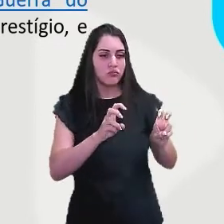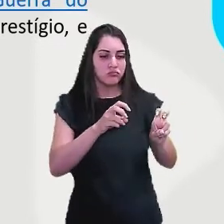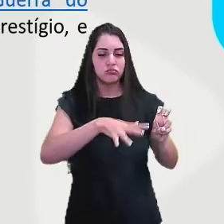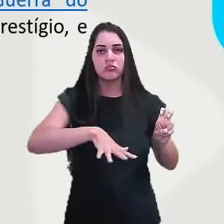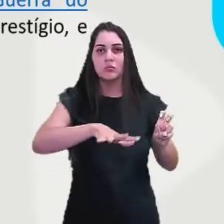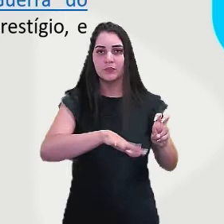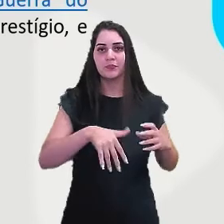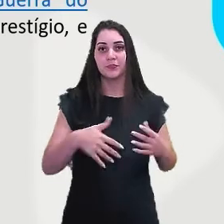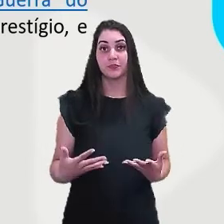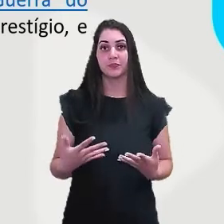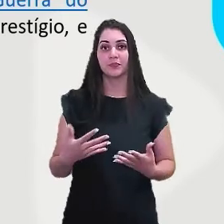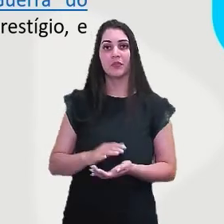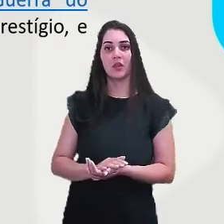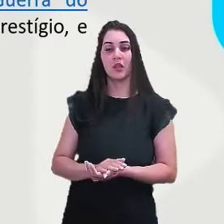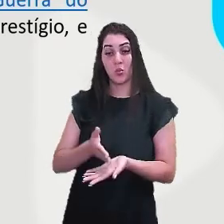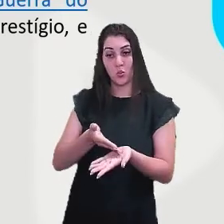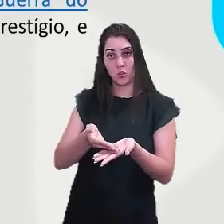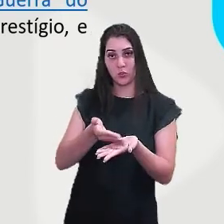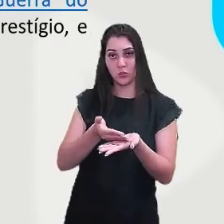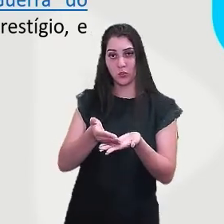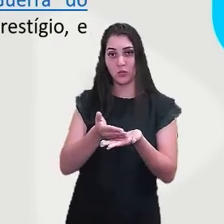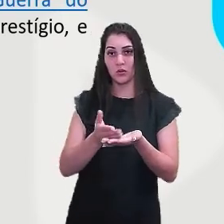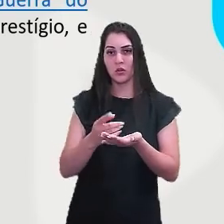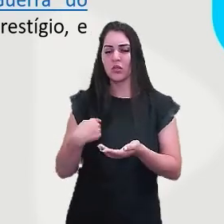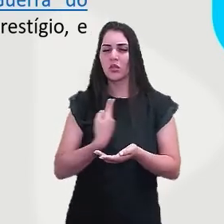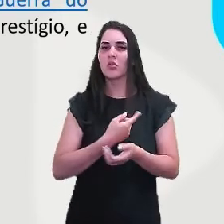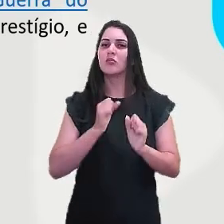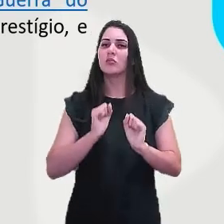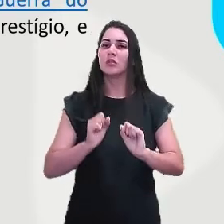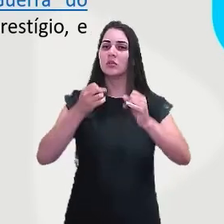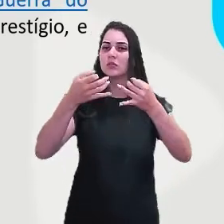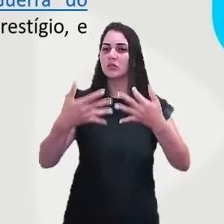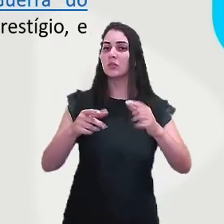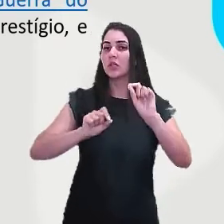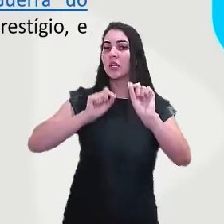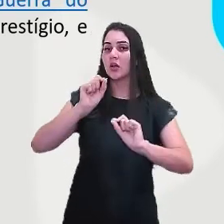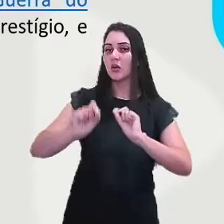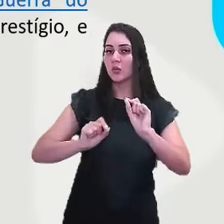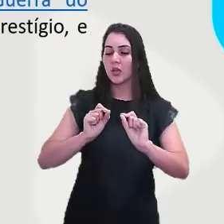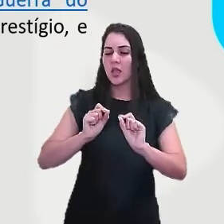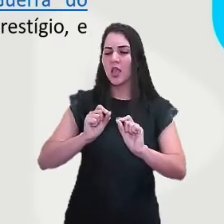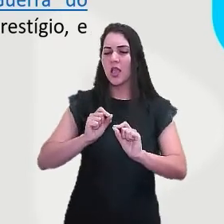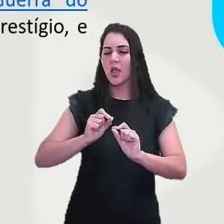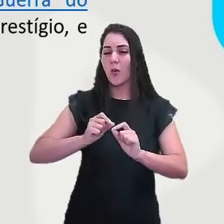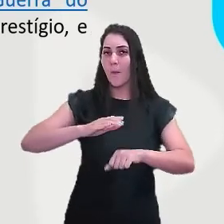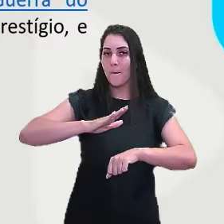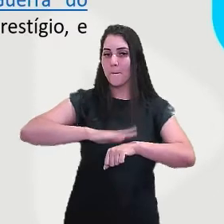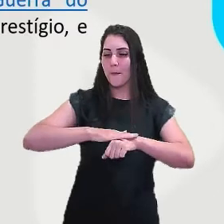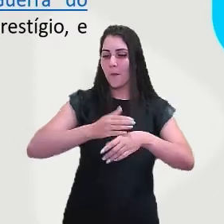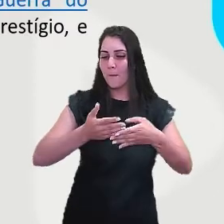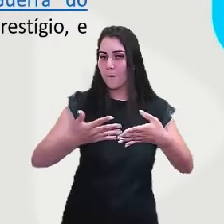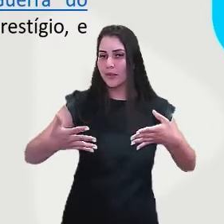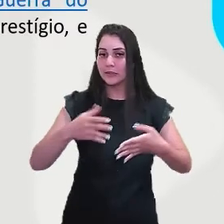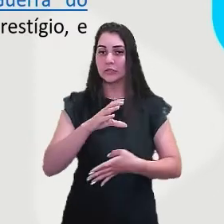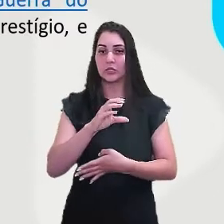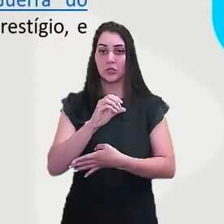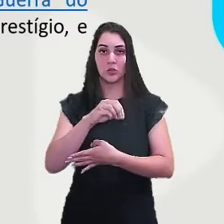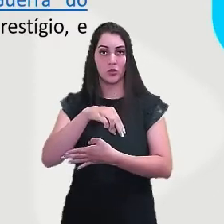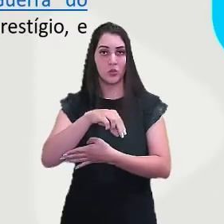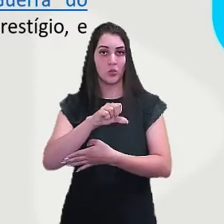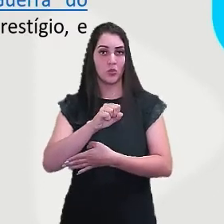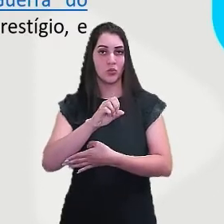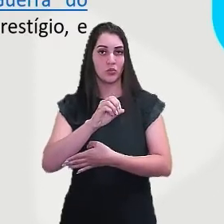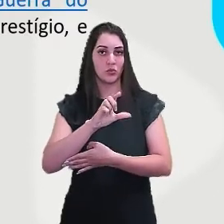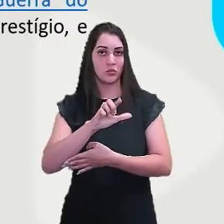geral. Então, inicialmente, a gente pode falar que a fase de consolidação do Segundo Império se